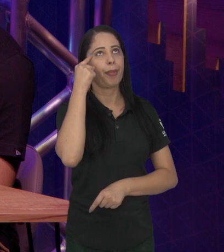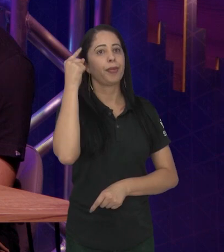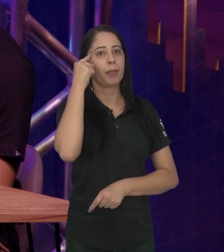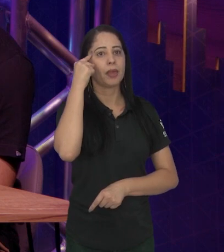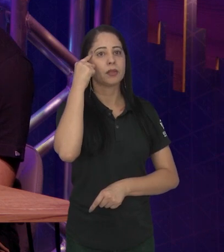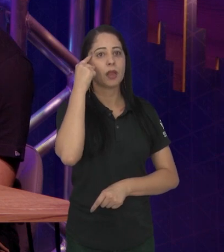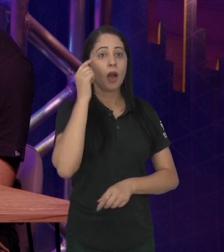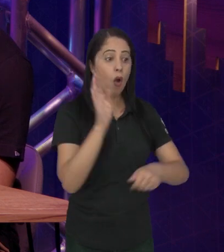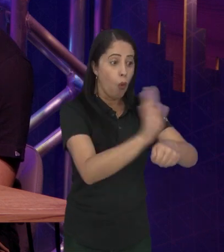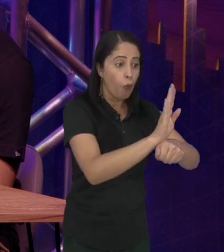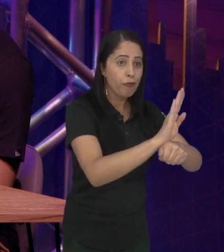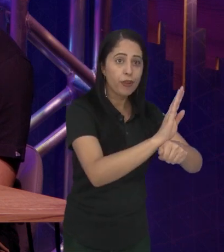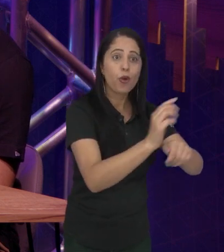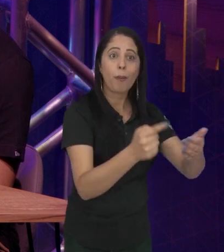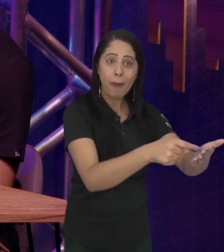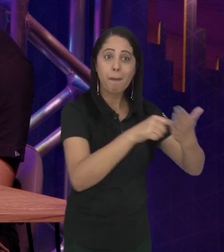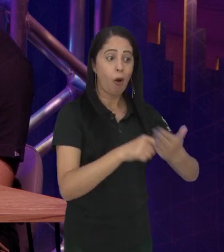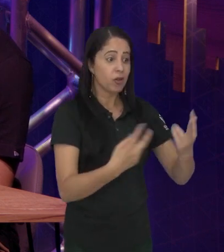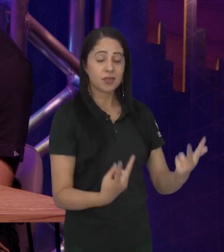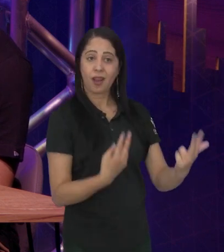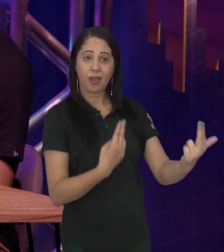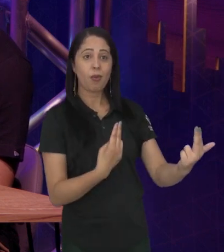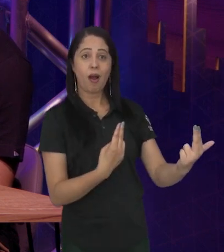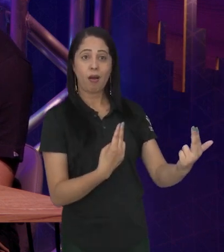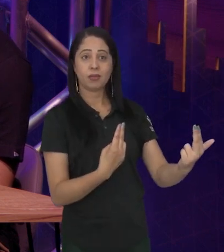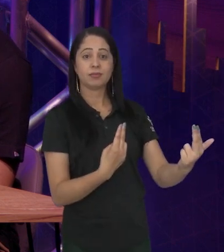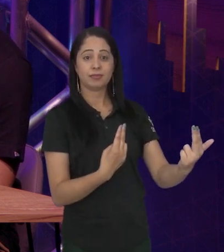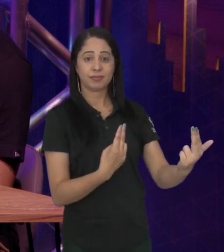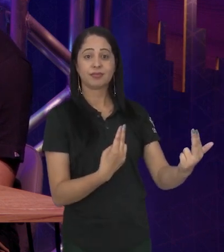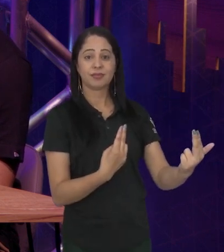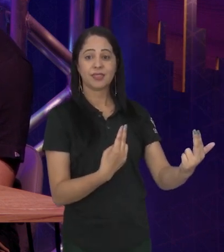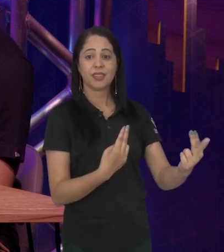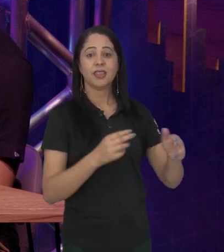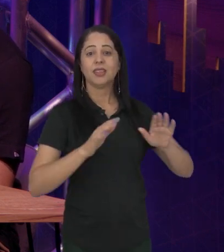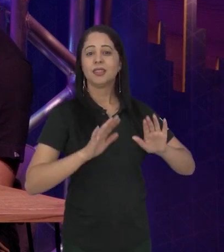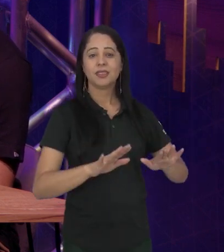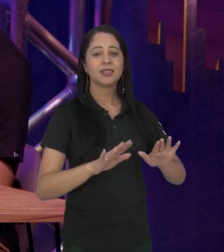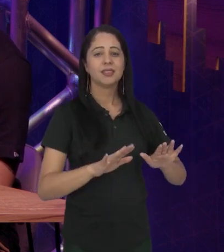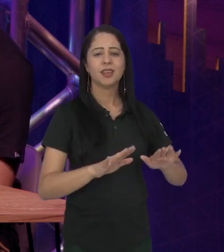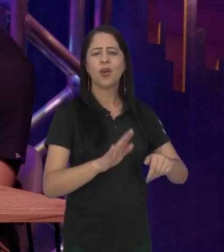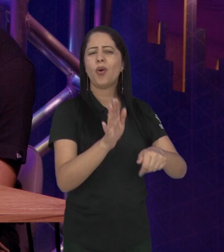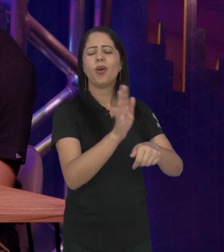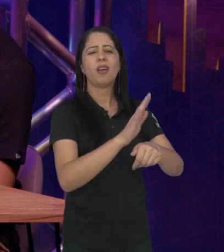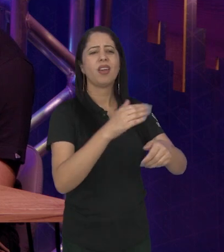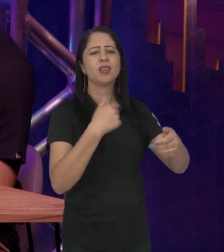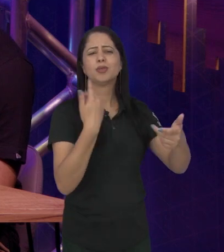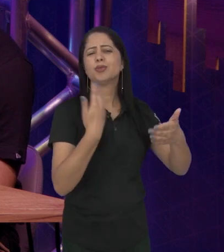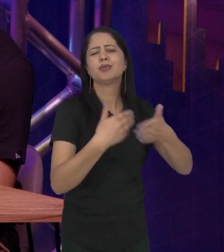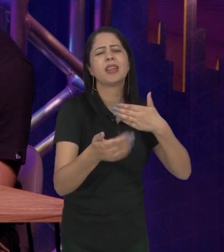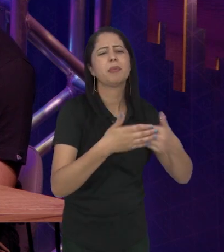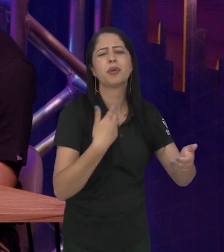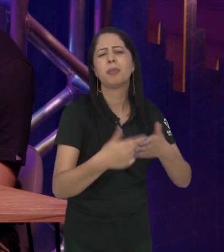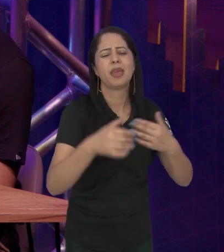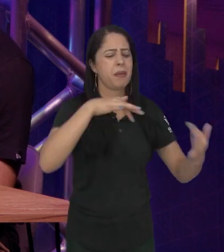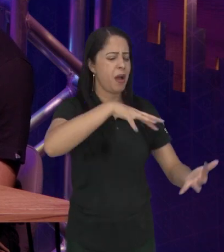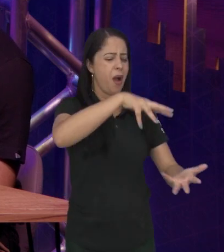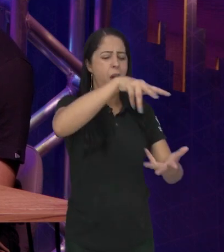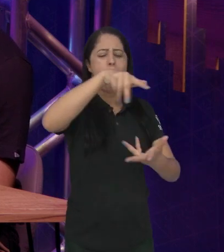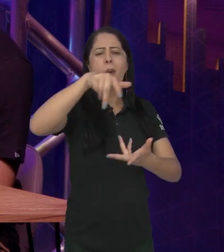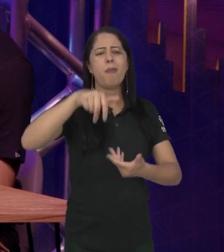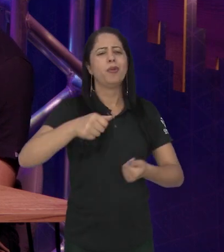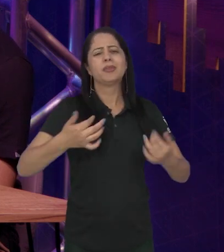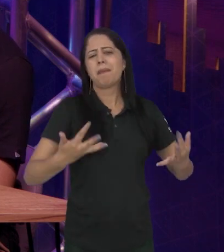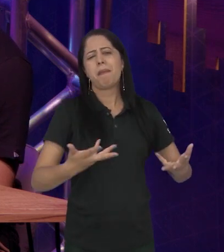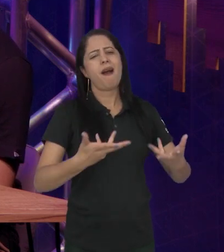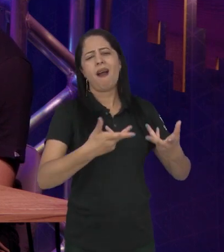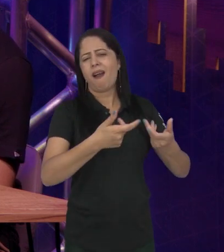E o filme traz isso, de que a realidade em que você está é uma realidade boa e meio que tanto faz, sabe? O universo